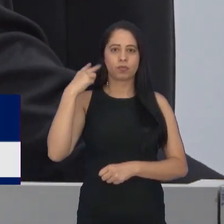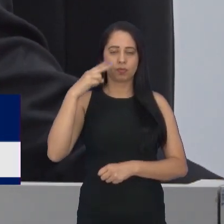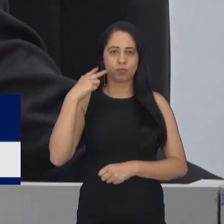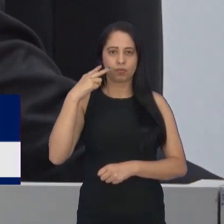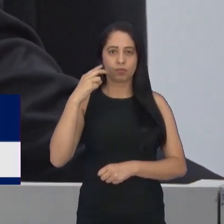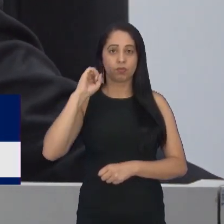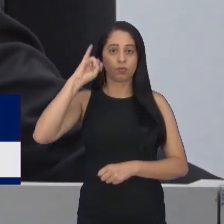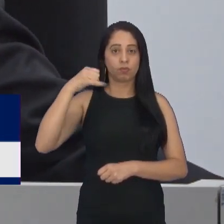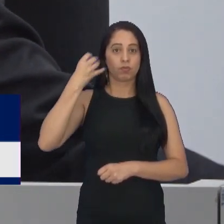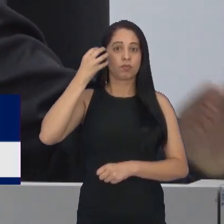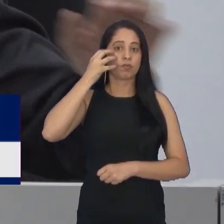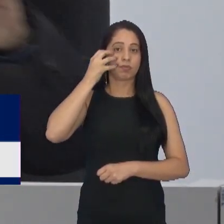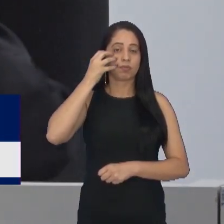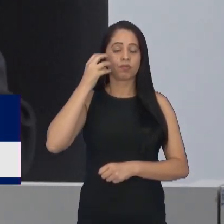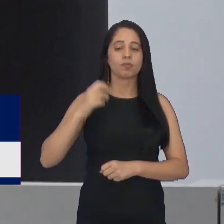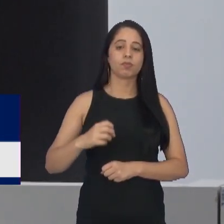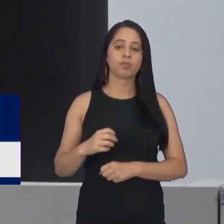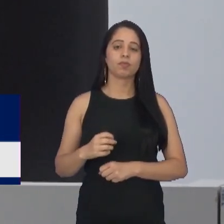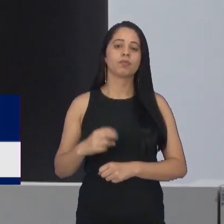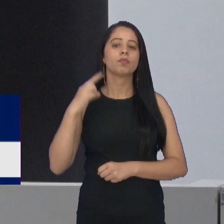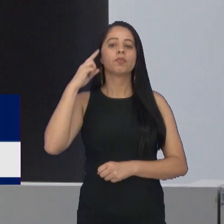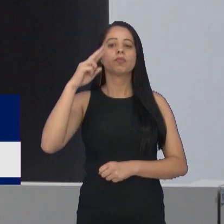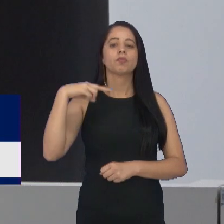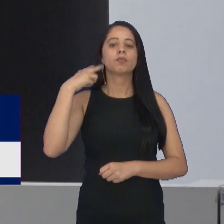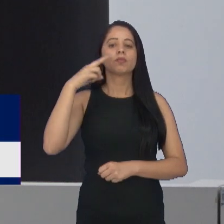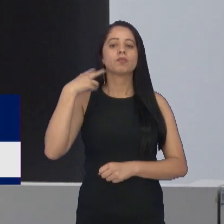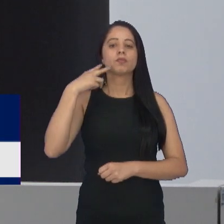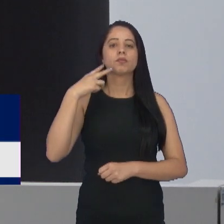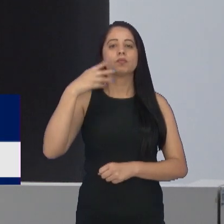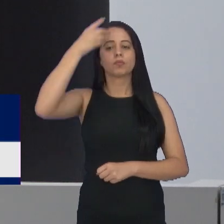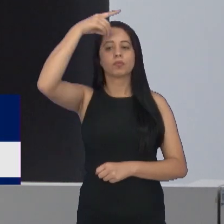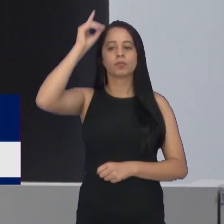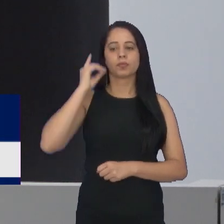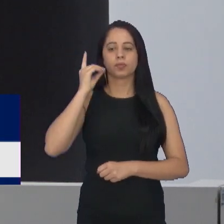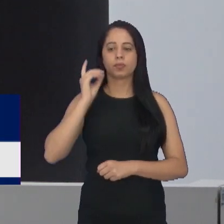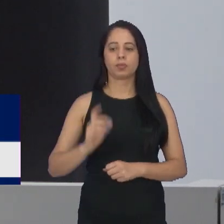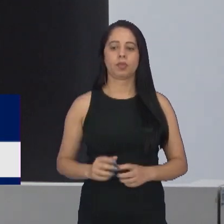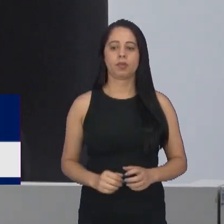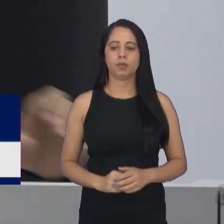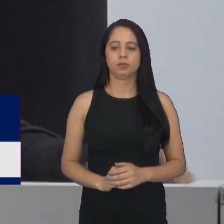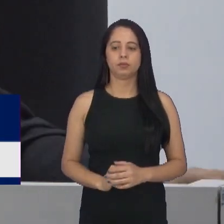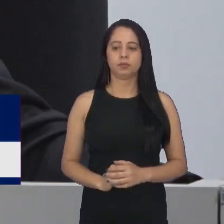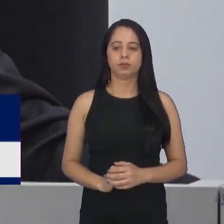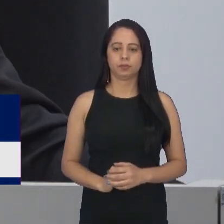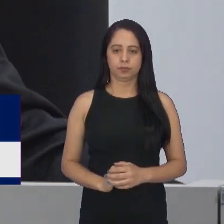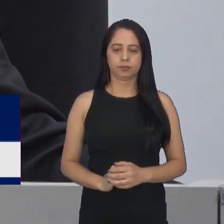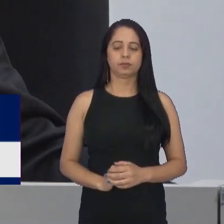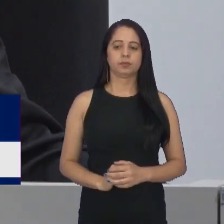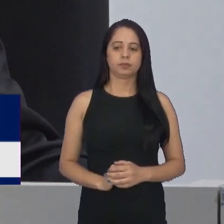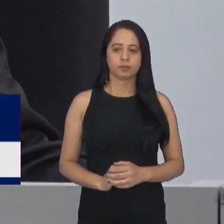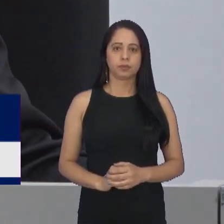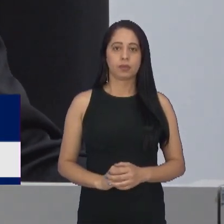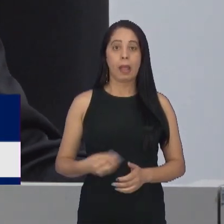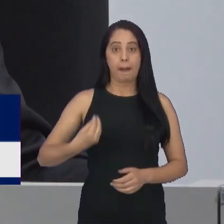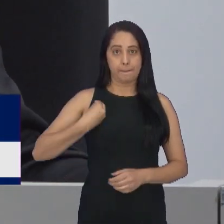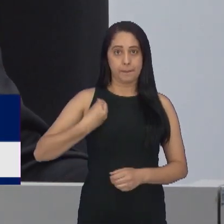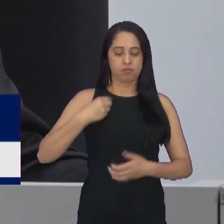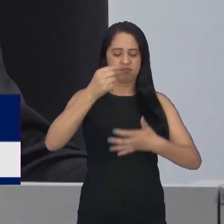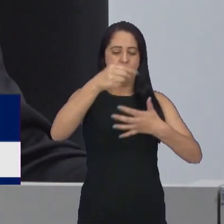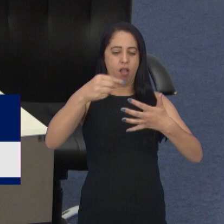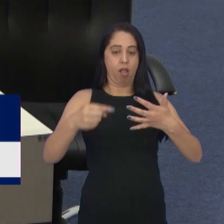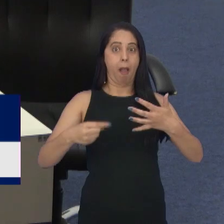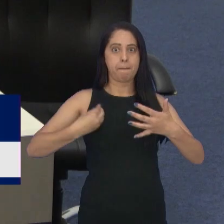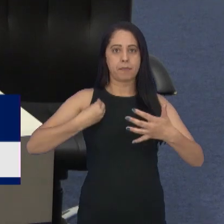vereadora Juliana Fraga e vereadora Dulce Rita. São esses que estão presentes, senhor